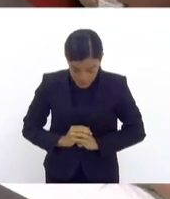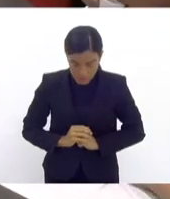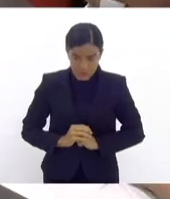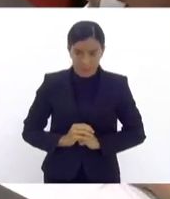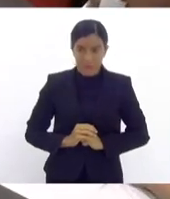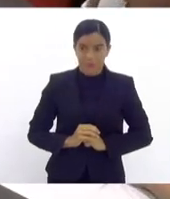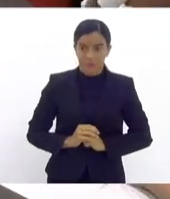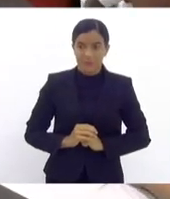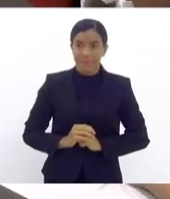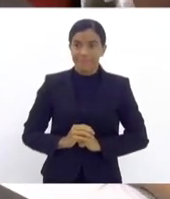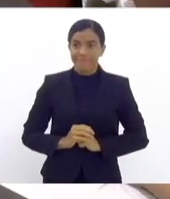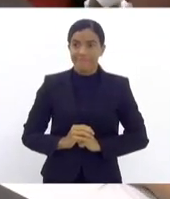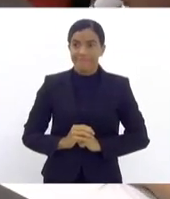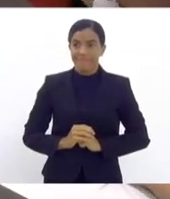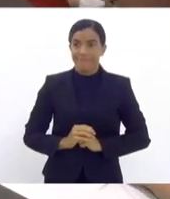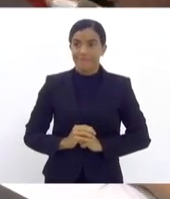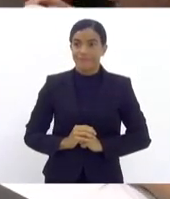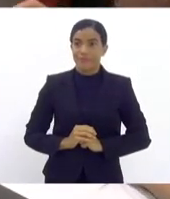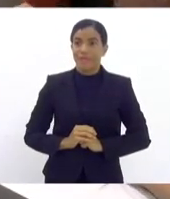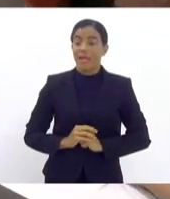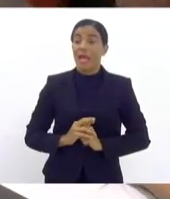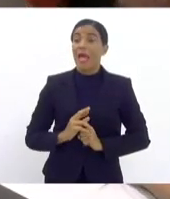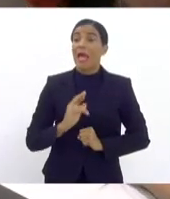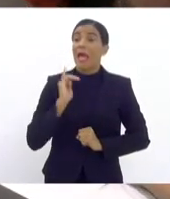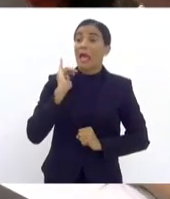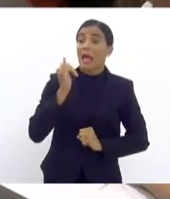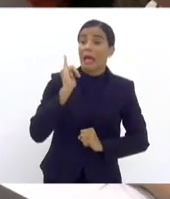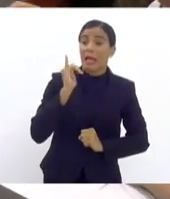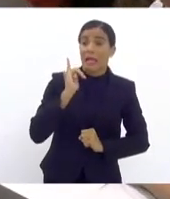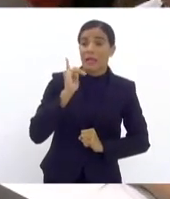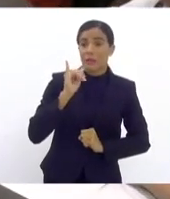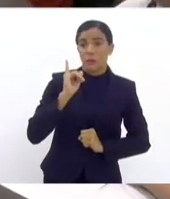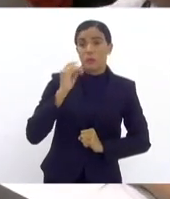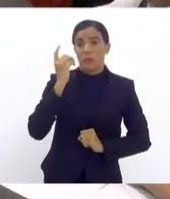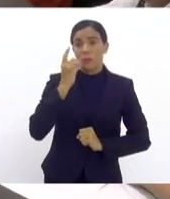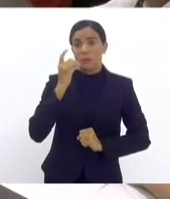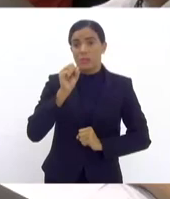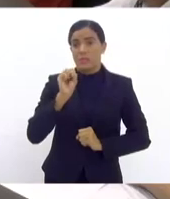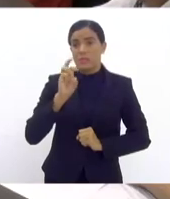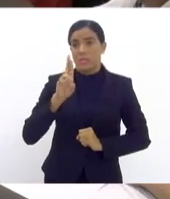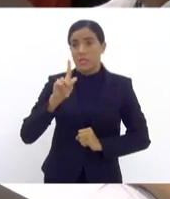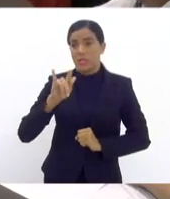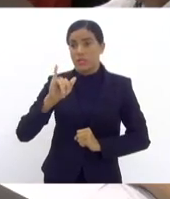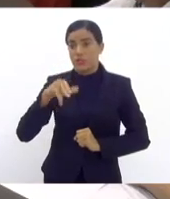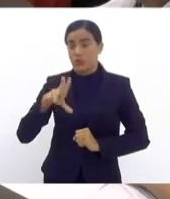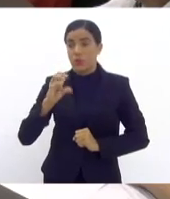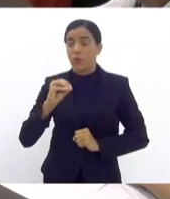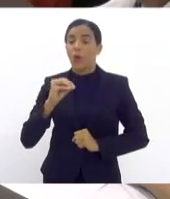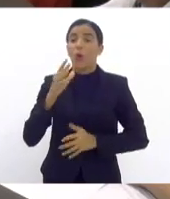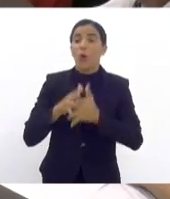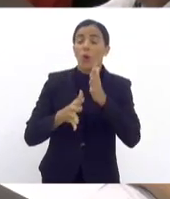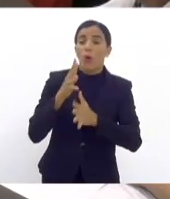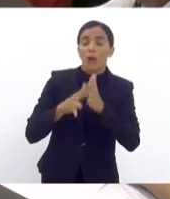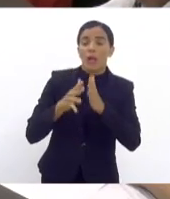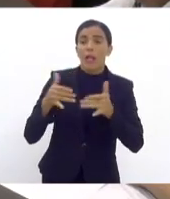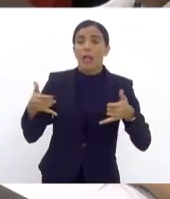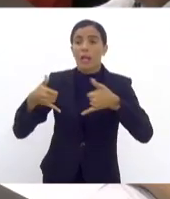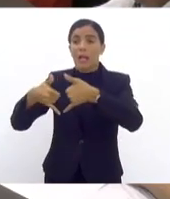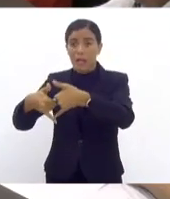Com a palavra, deputado relator, doutor Serginho. Qual o questionamento? Que ela cria a obrigação de comunicar para a delegacia